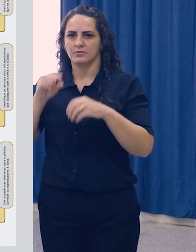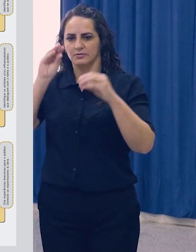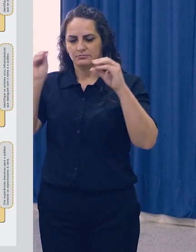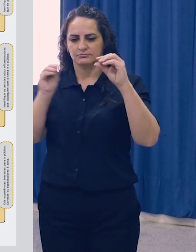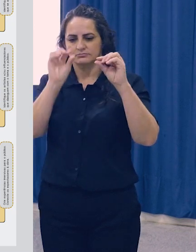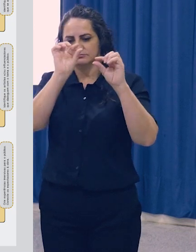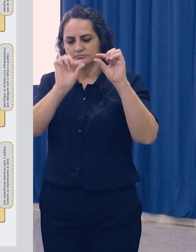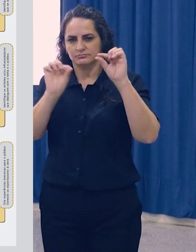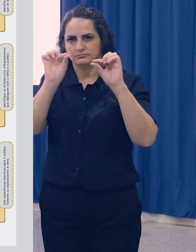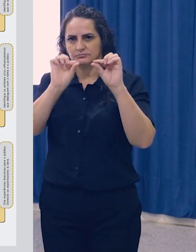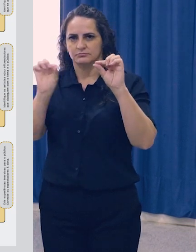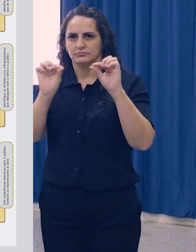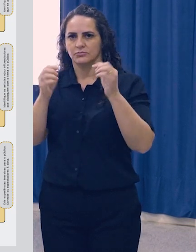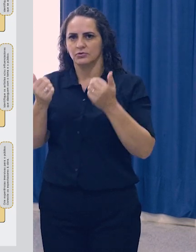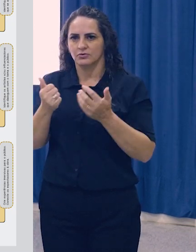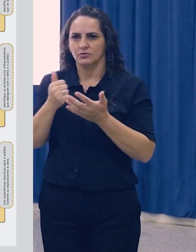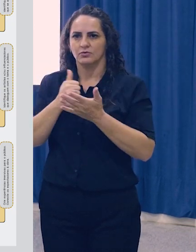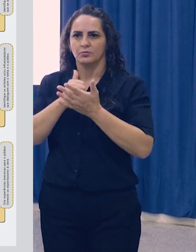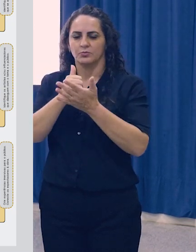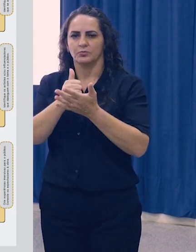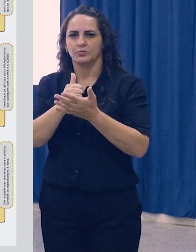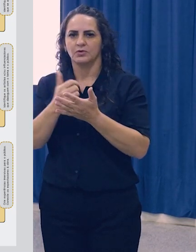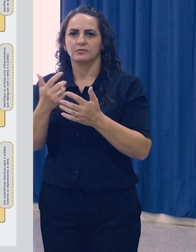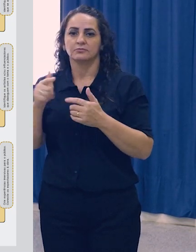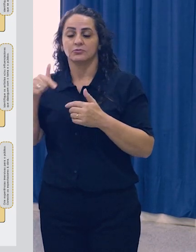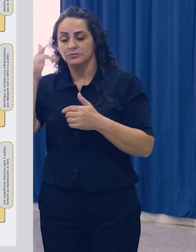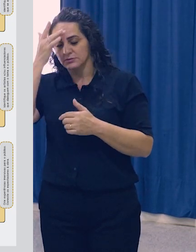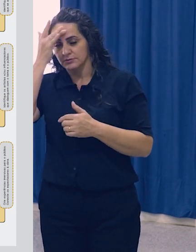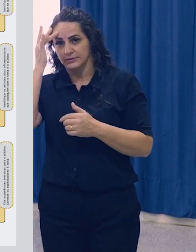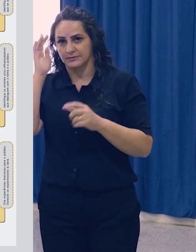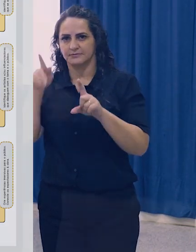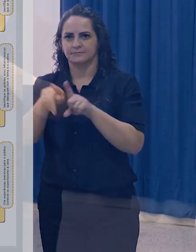completar ele colaborando com outras pessoas, enfim.